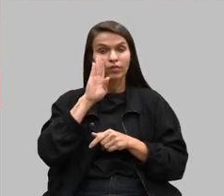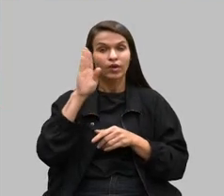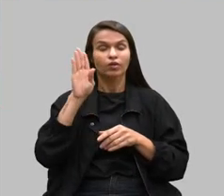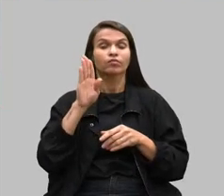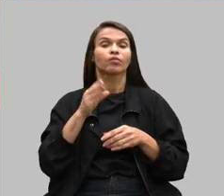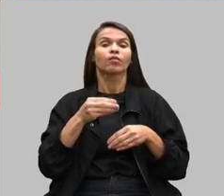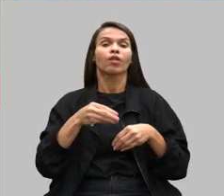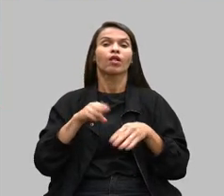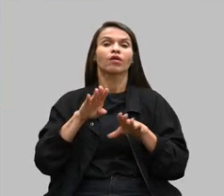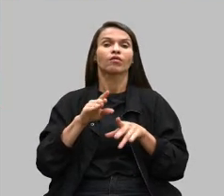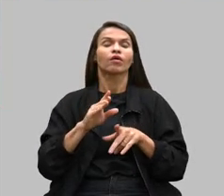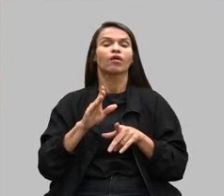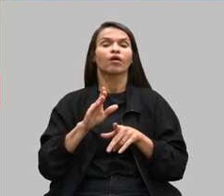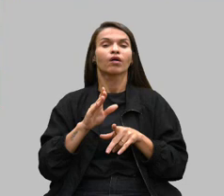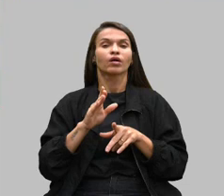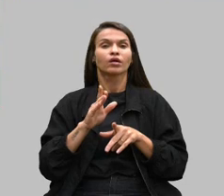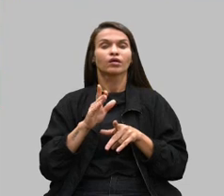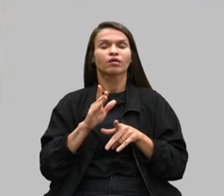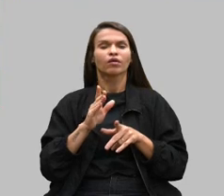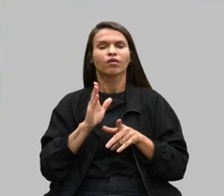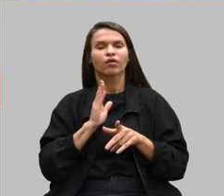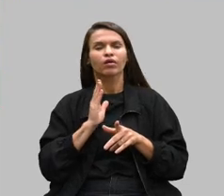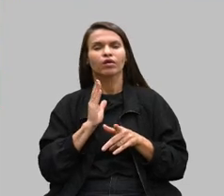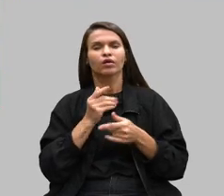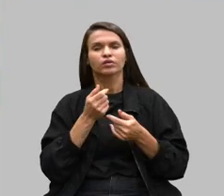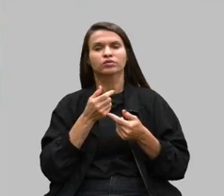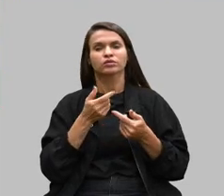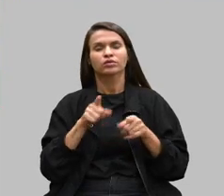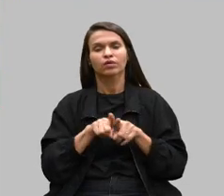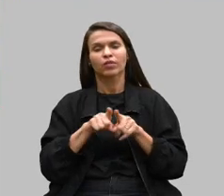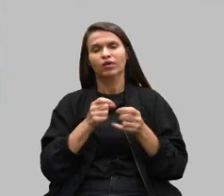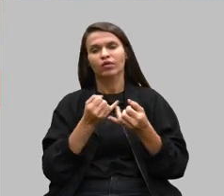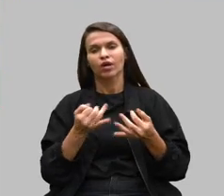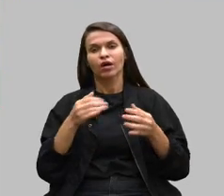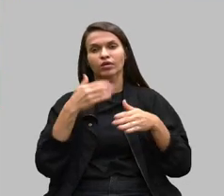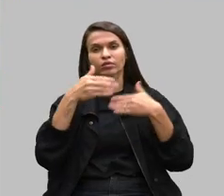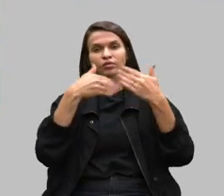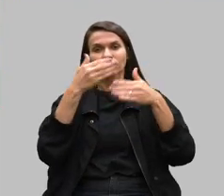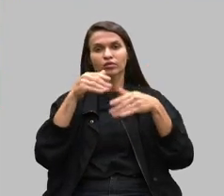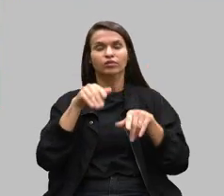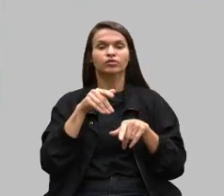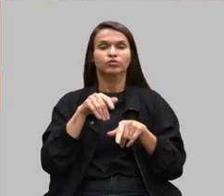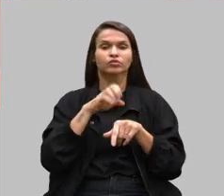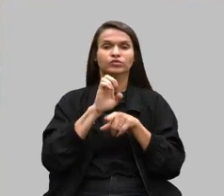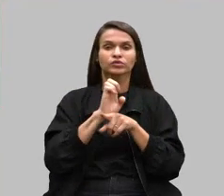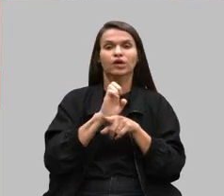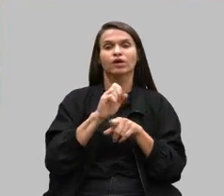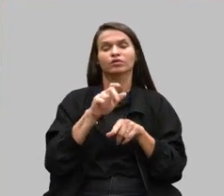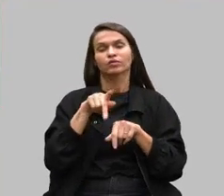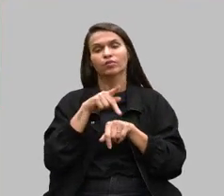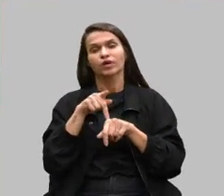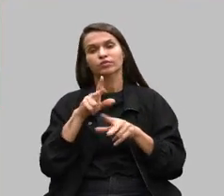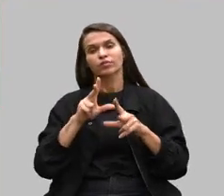riquezas e trazer riquezas pro desenvolvimento que o estado de Minas Gerais e o país merece muito